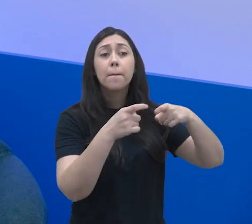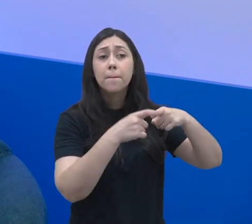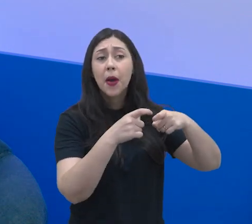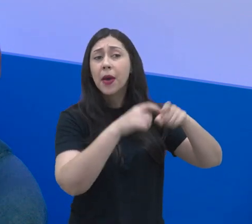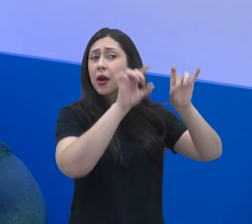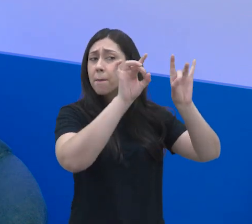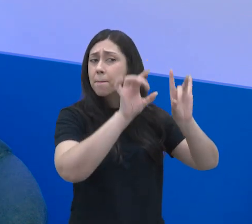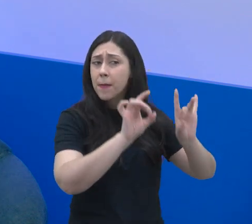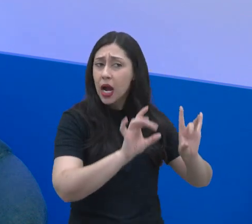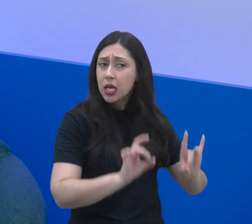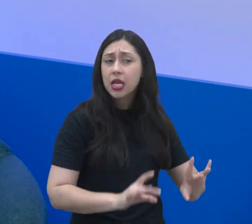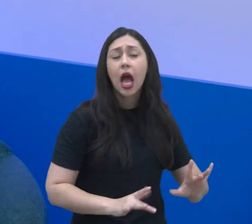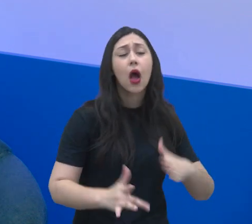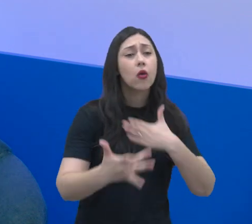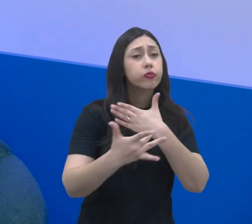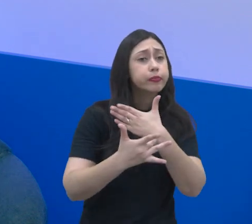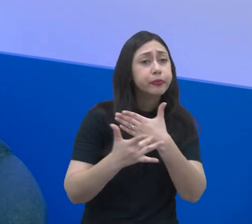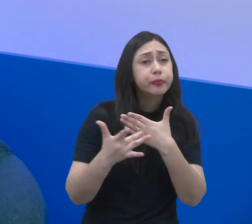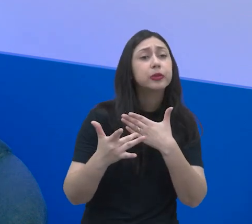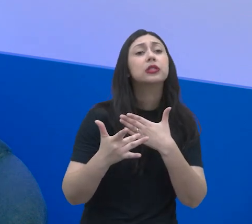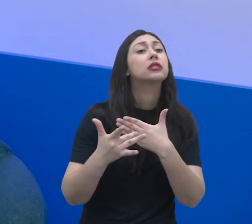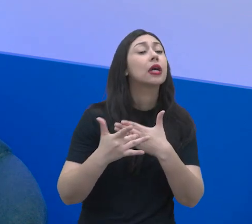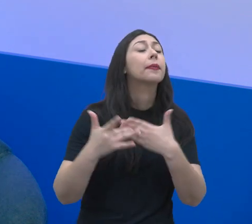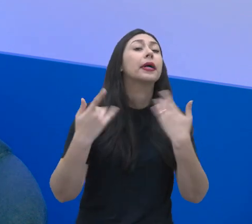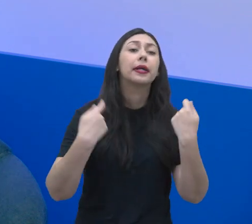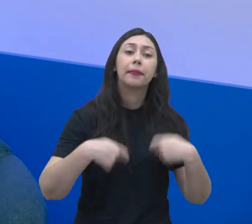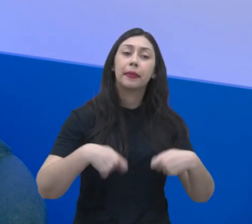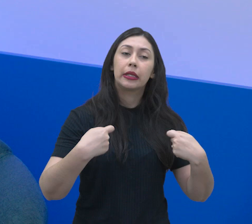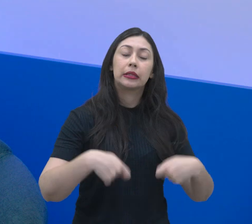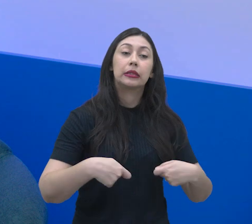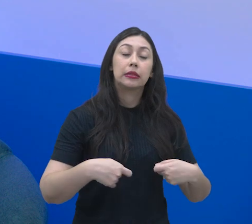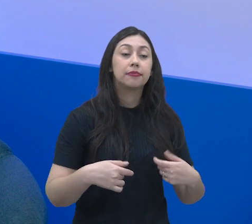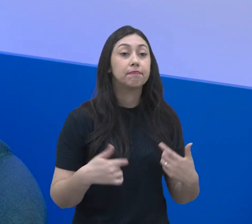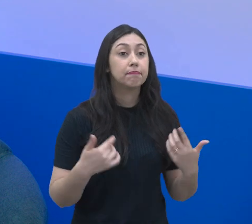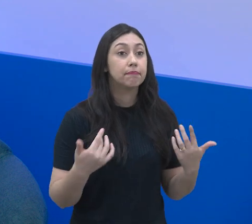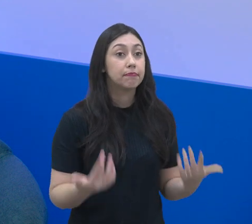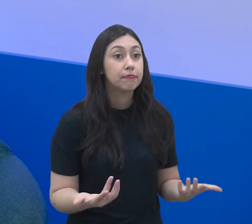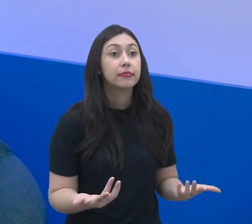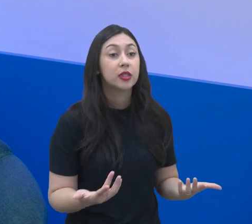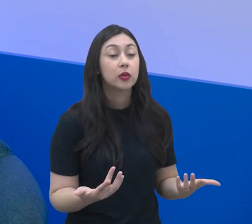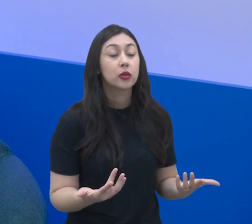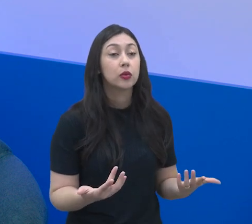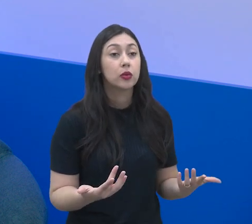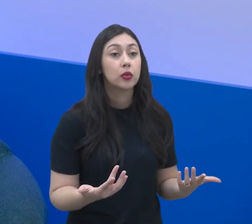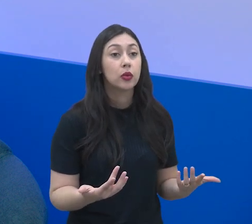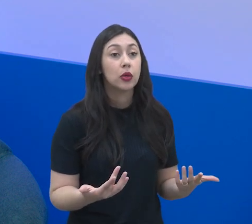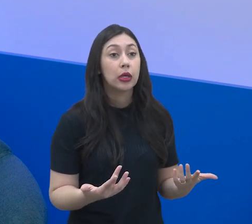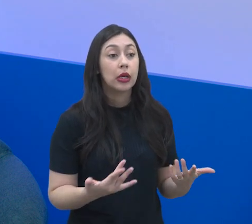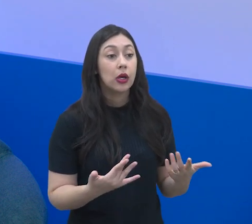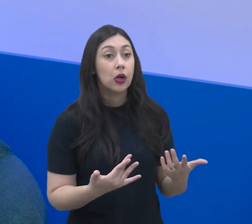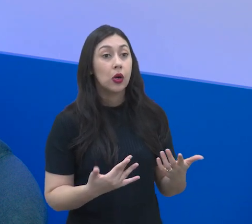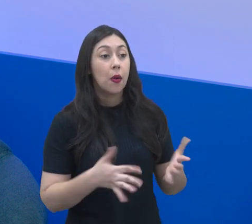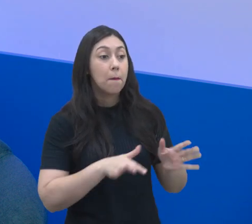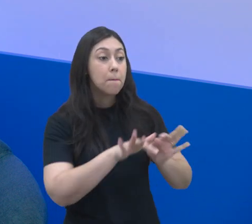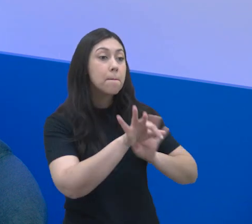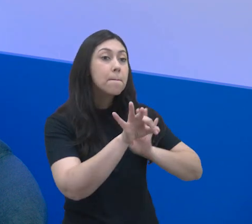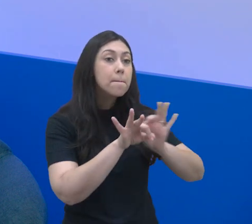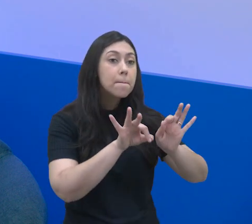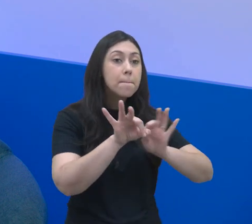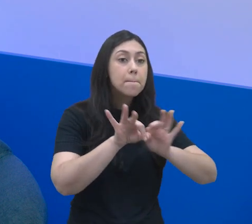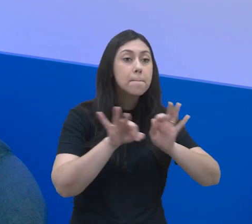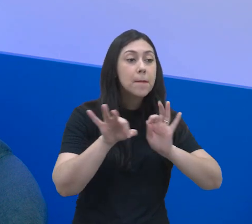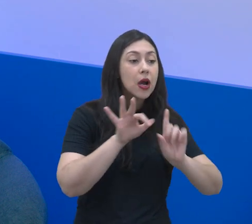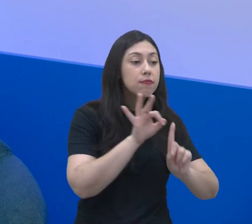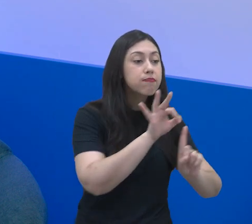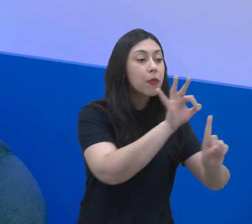serviço, para o exame, para o médico que realmente ele precisa passar depois dali. Então, além de tudo, ele organiza o fluxo